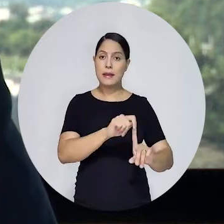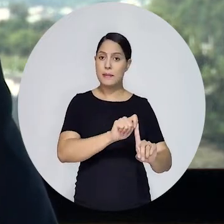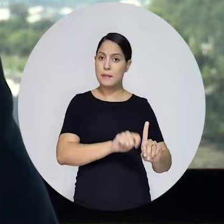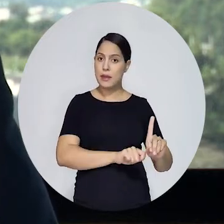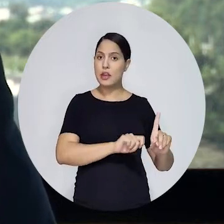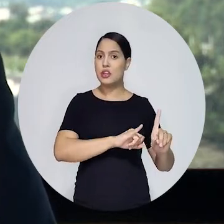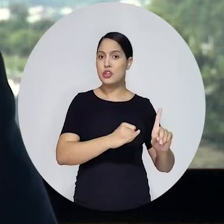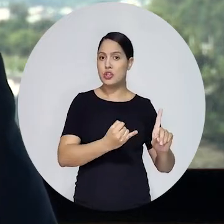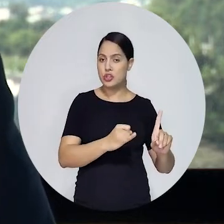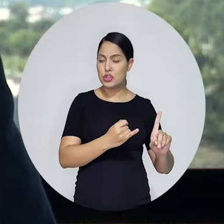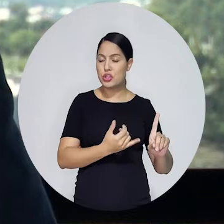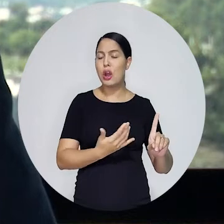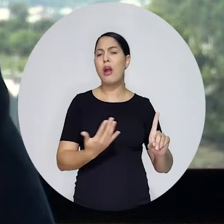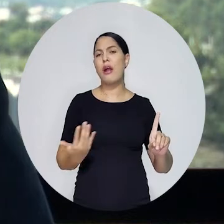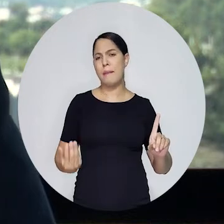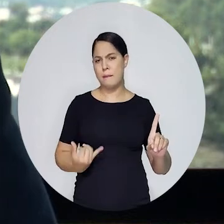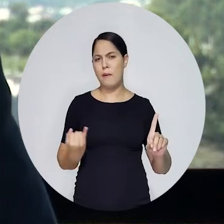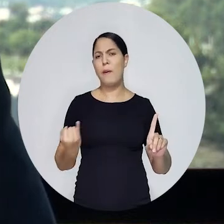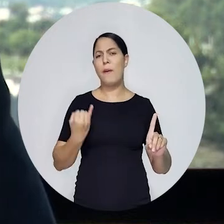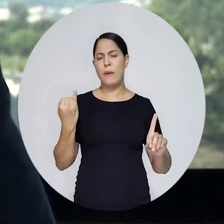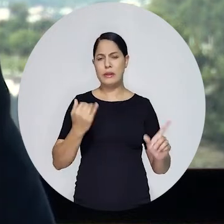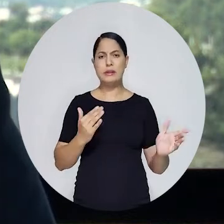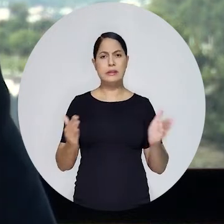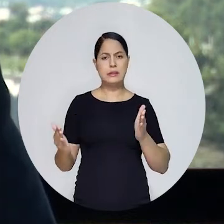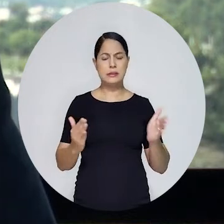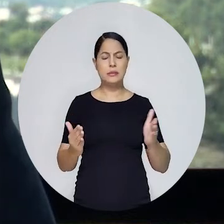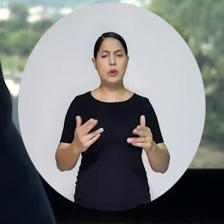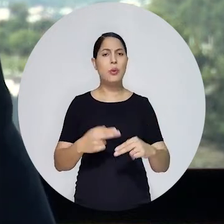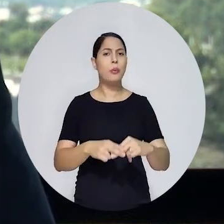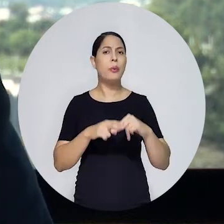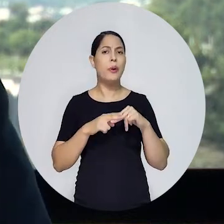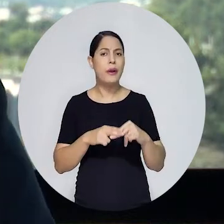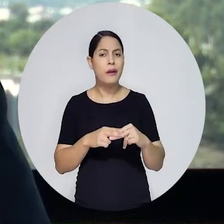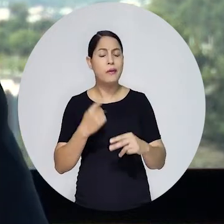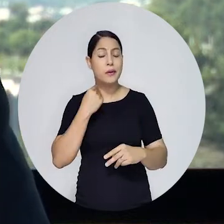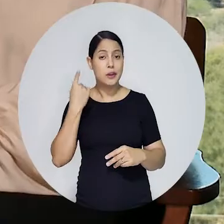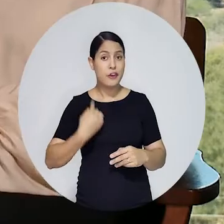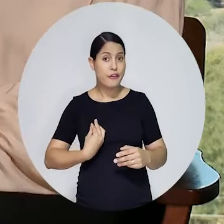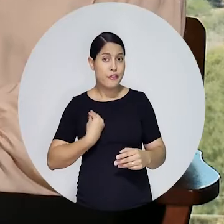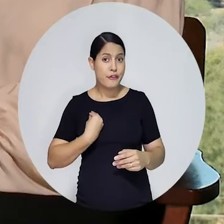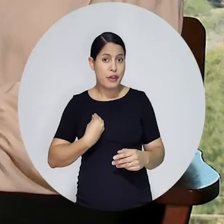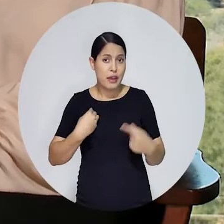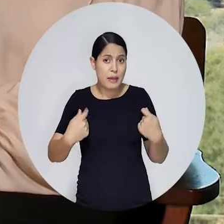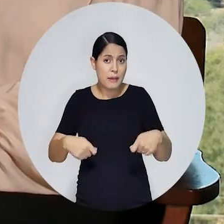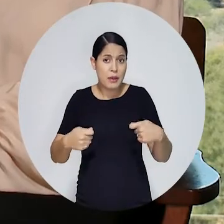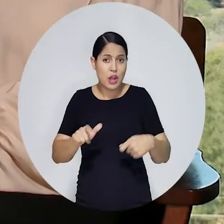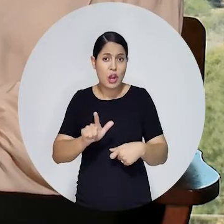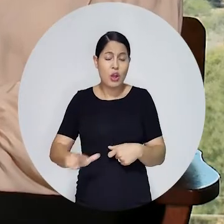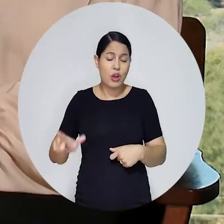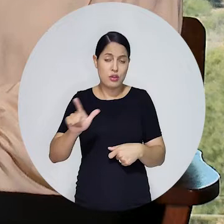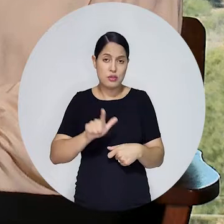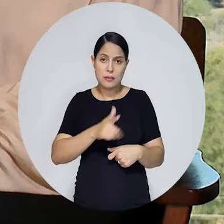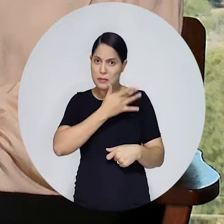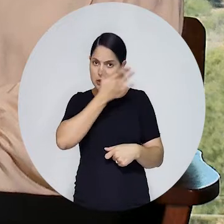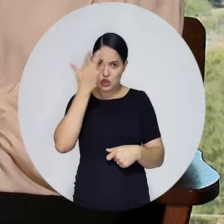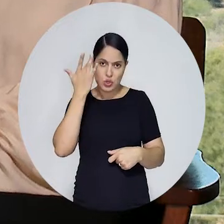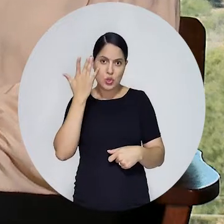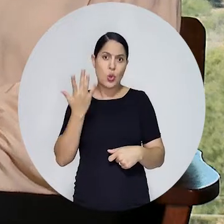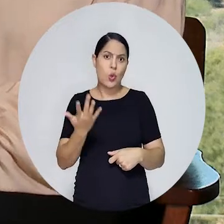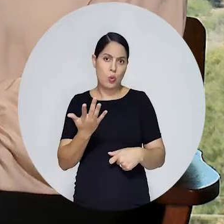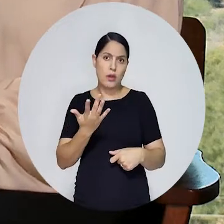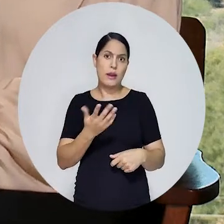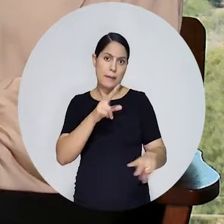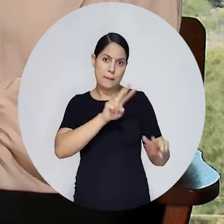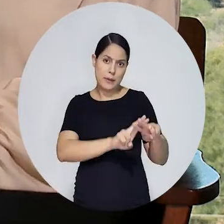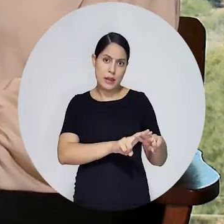os processos ficam suspensos para que a advocacia possa ter vida, né? Ressalvado, obviamente, os processos de